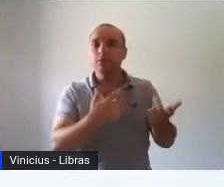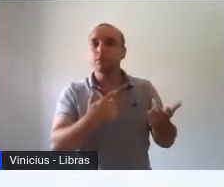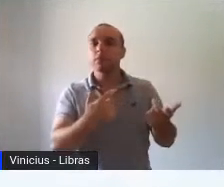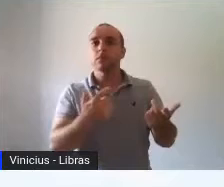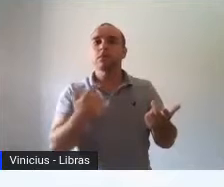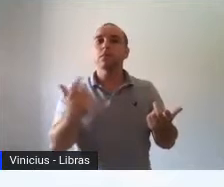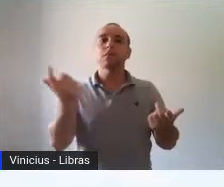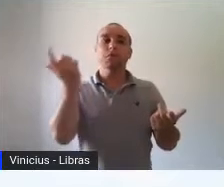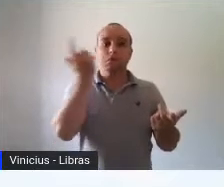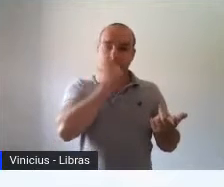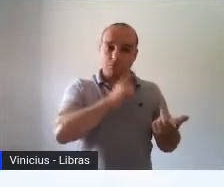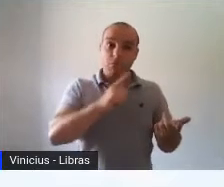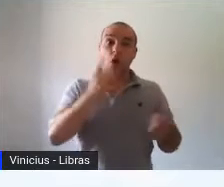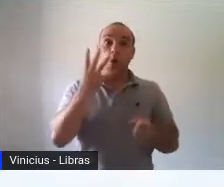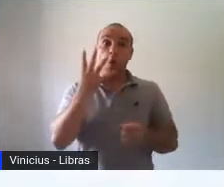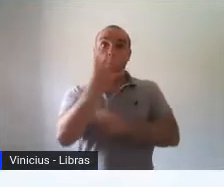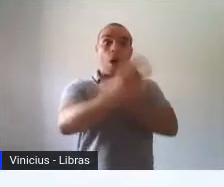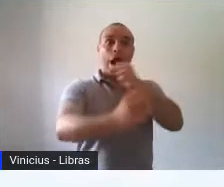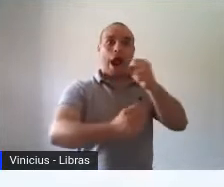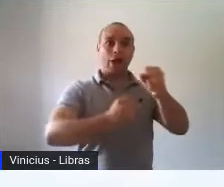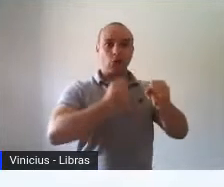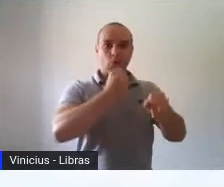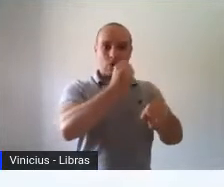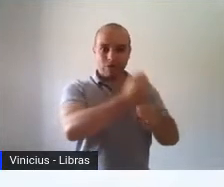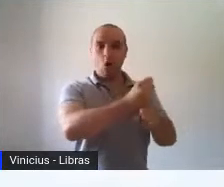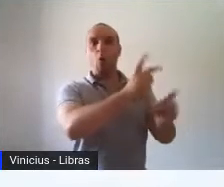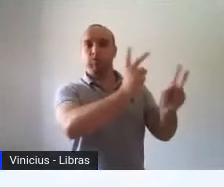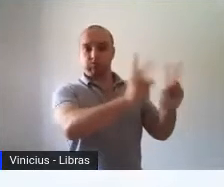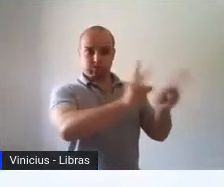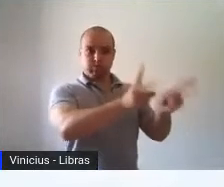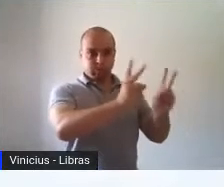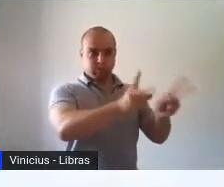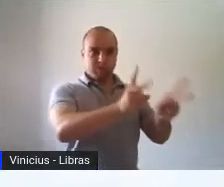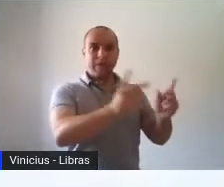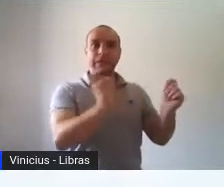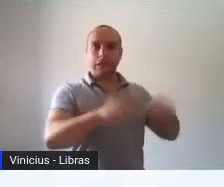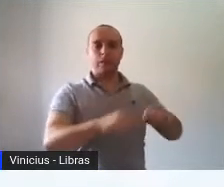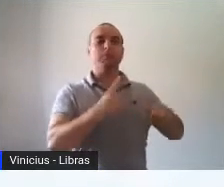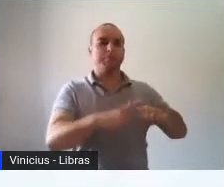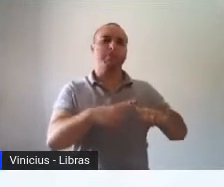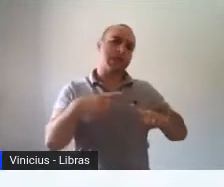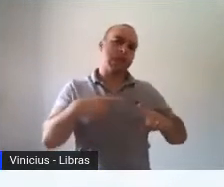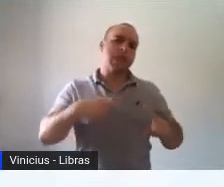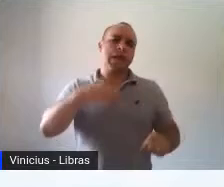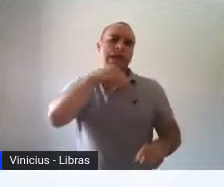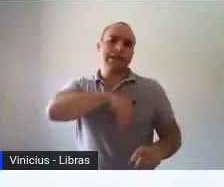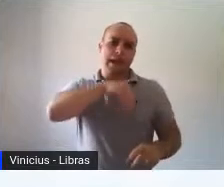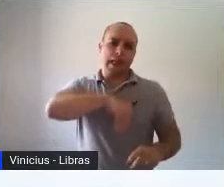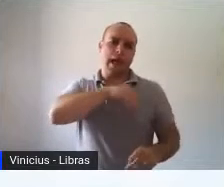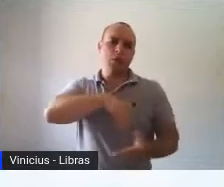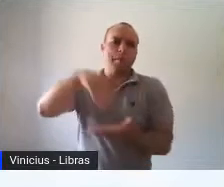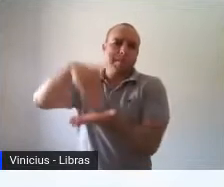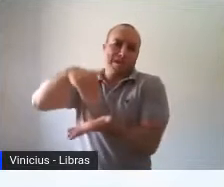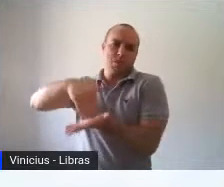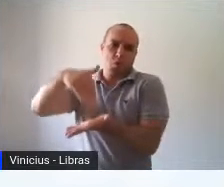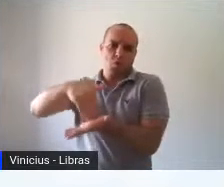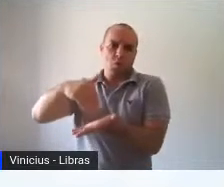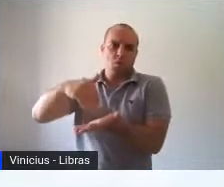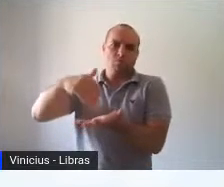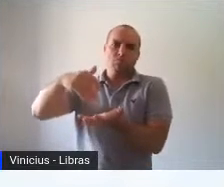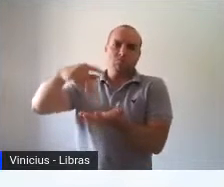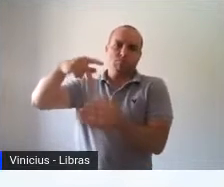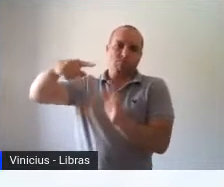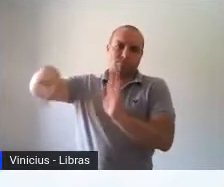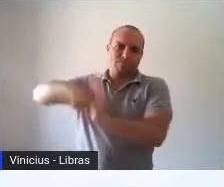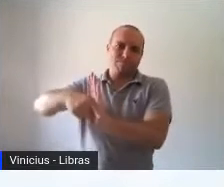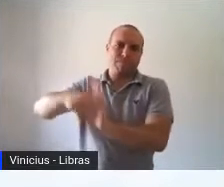a gente garantiu a manutenção da política que existia no salário mínimo, né, que era a correção pela inflação e mais um aumento real com